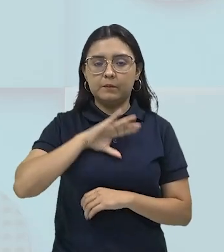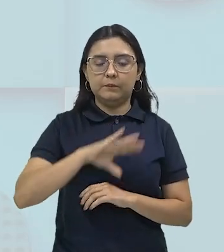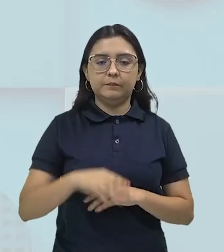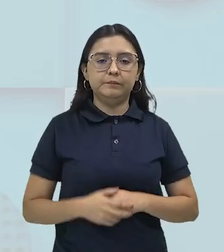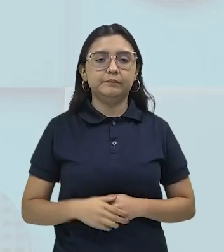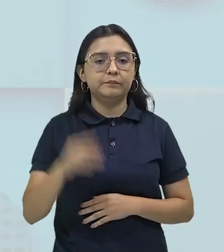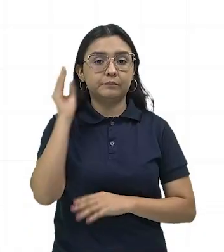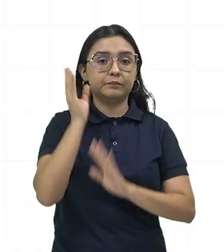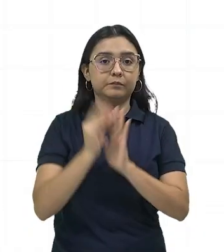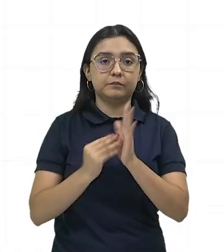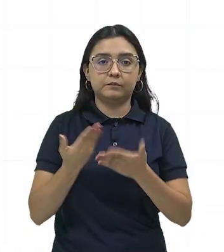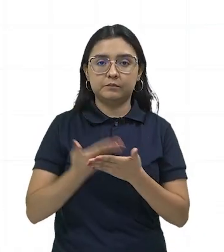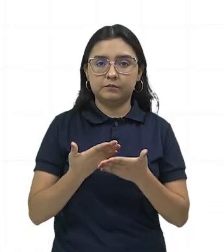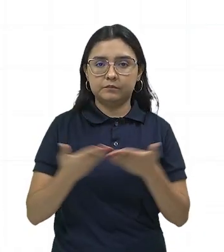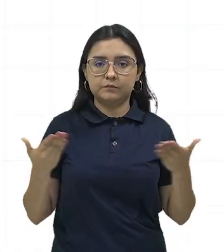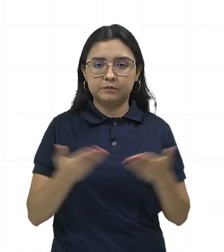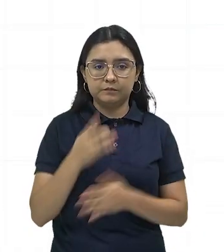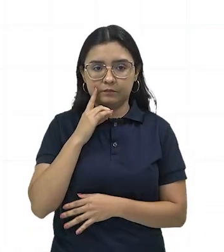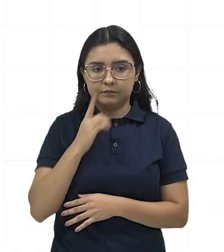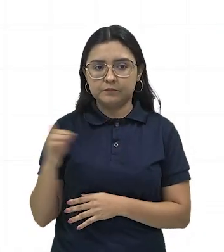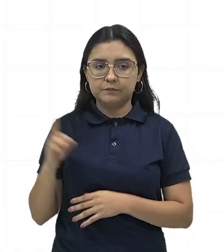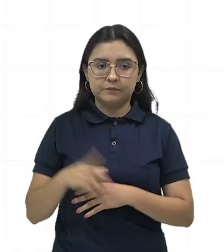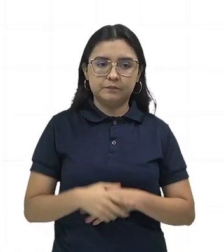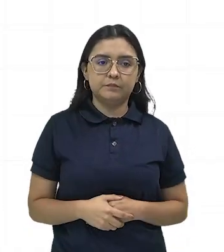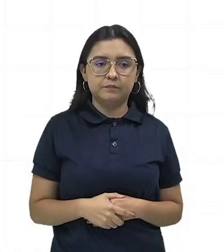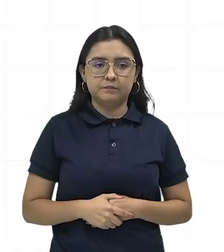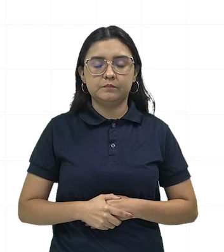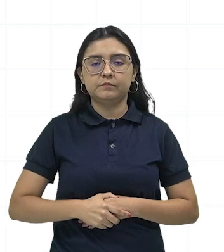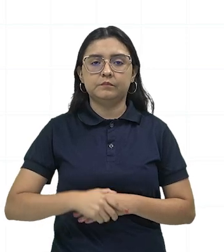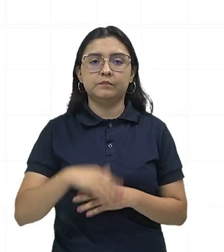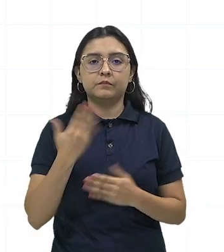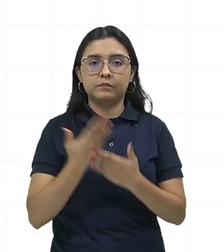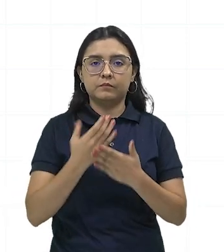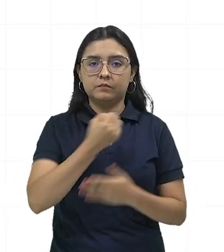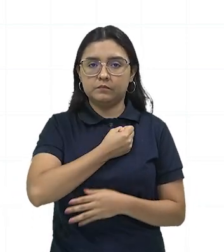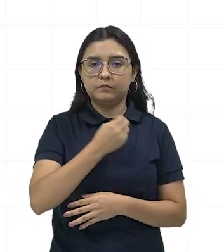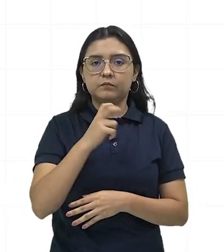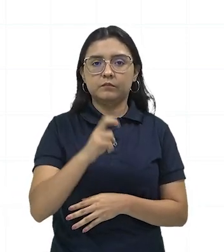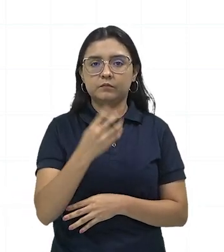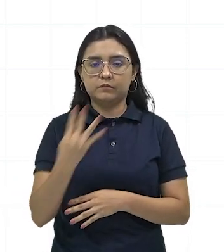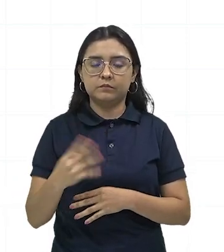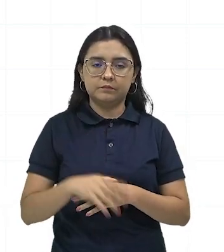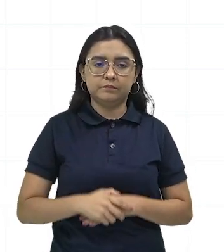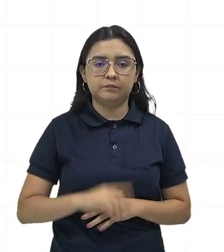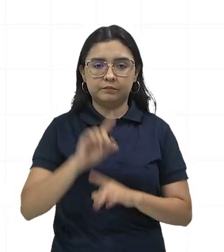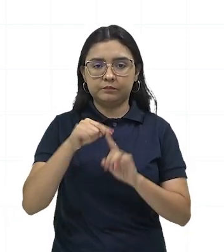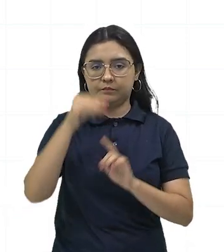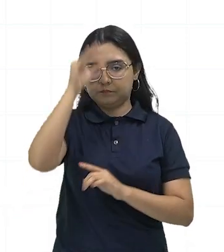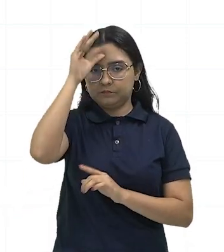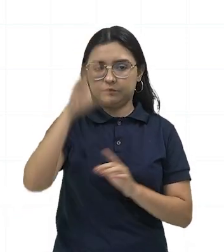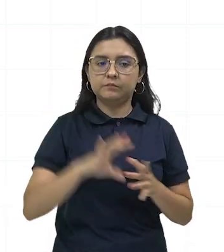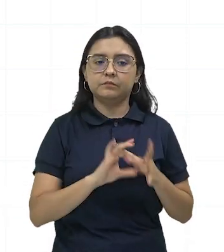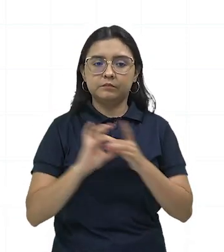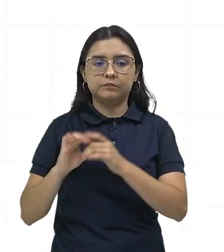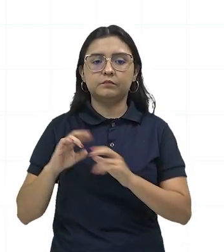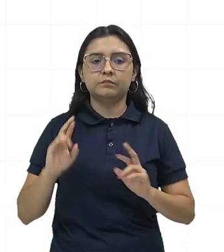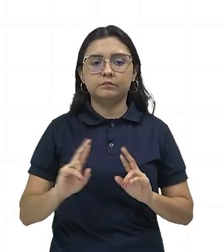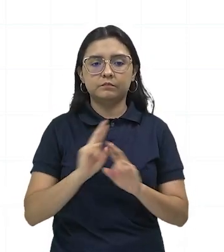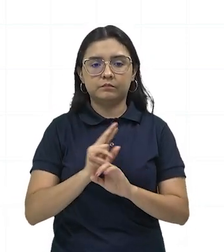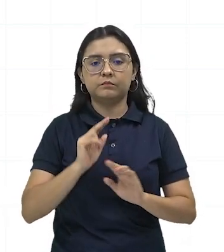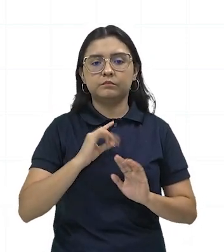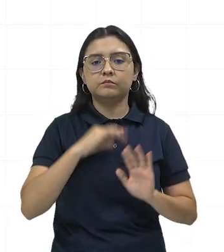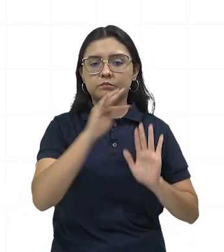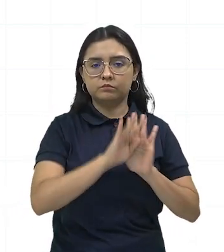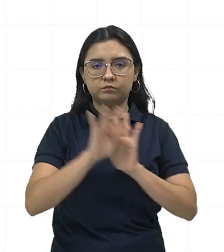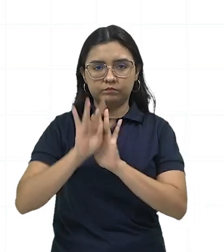vamos observar o que teremos na nossa aula. Aula 54, com o objeto de conhecimento, coesão e o detalhamento, relações entre